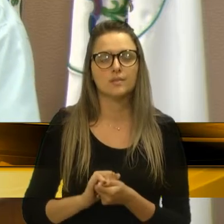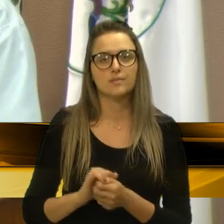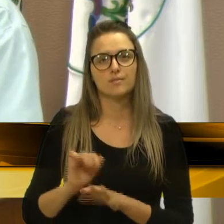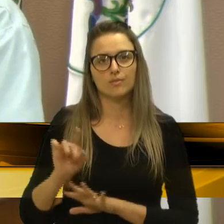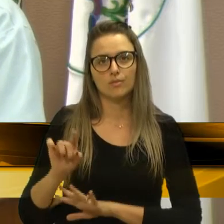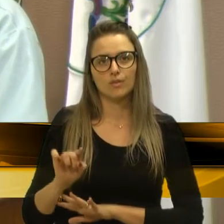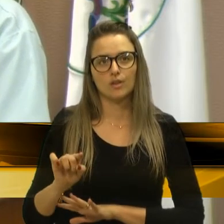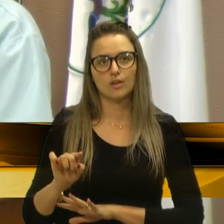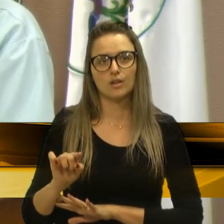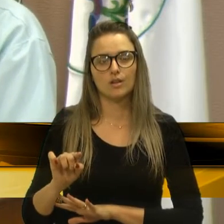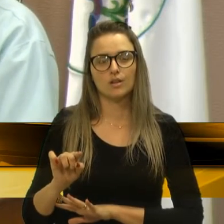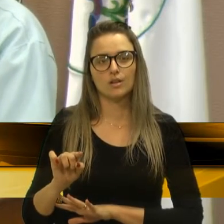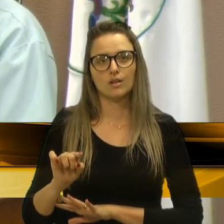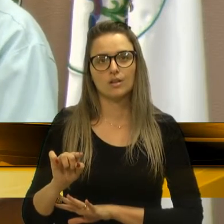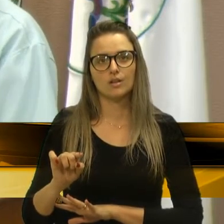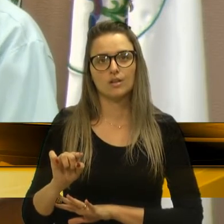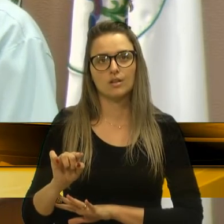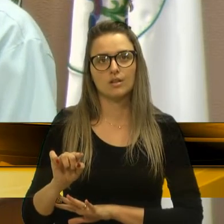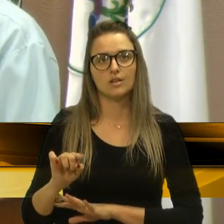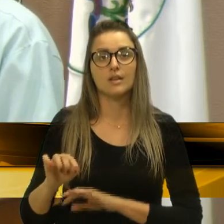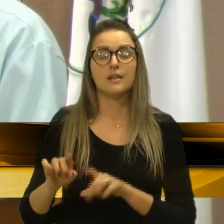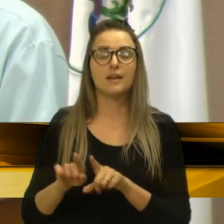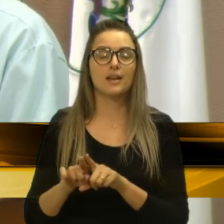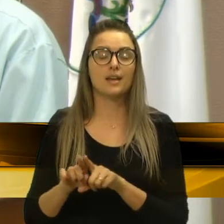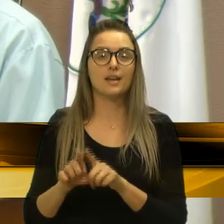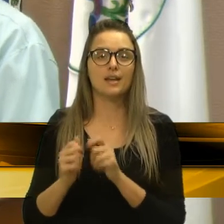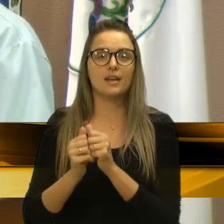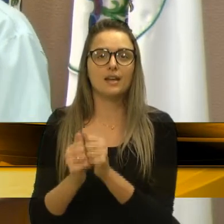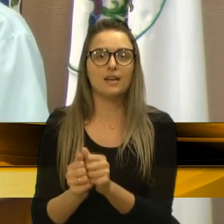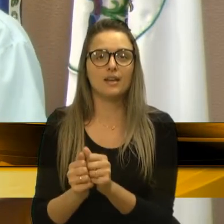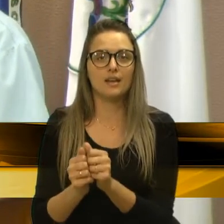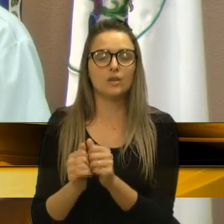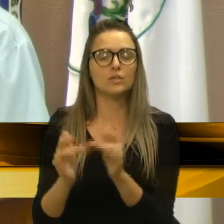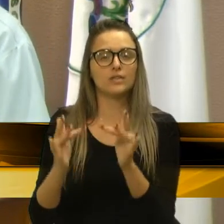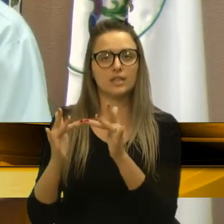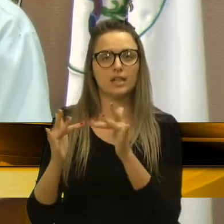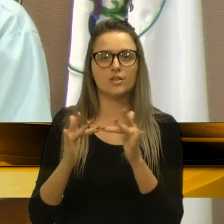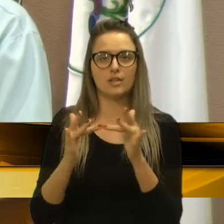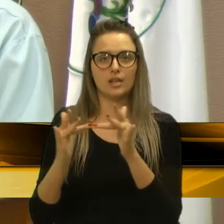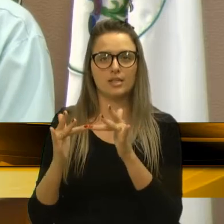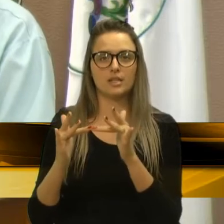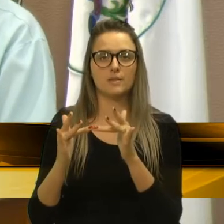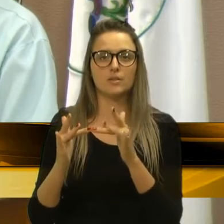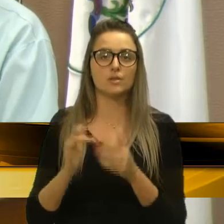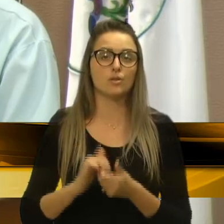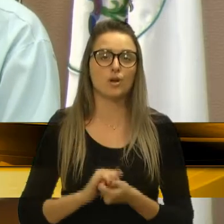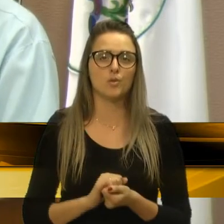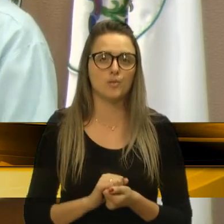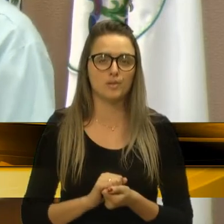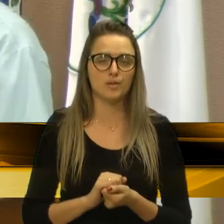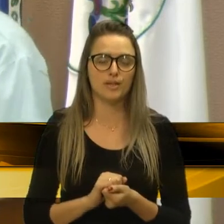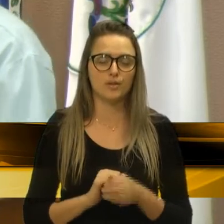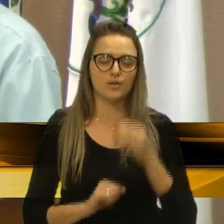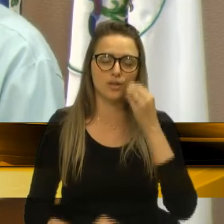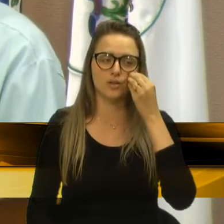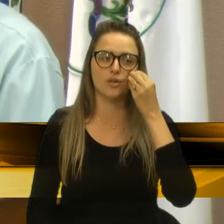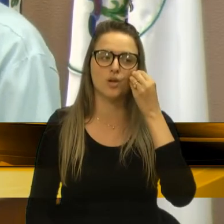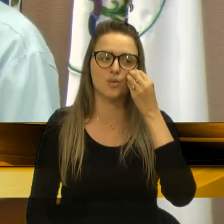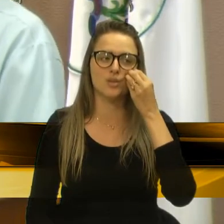unidade básica poderá entrar em contato com quem precisa que os moradores